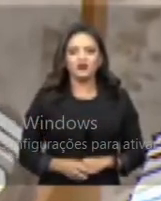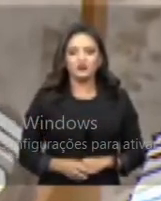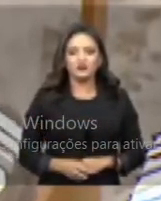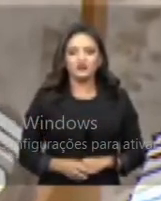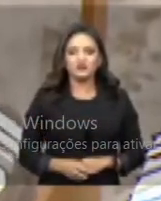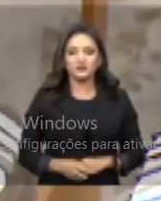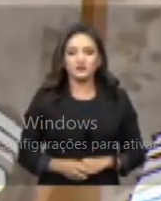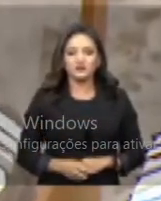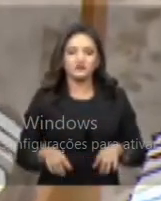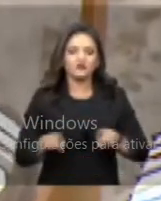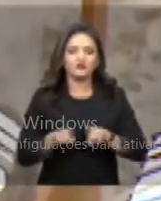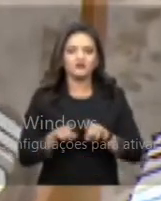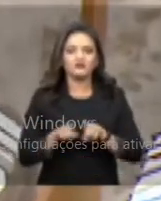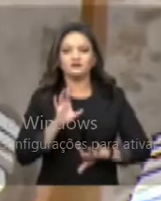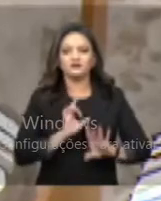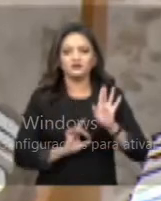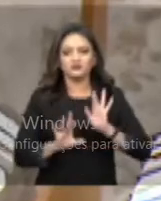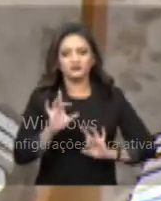especialmente